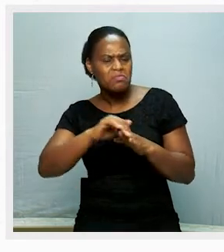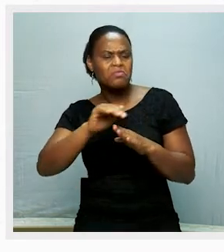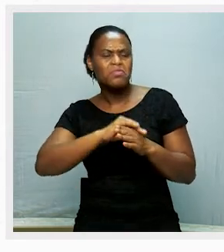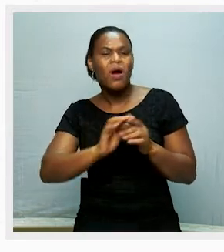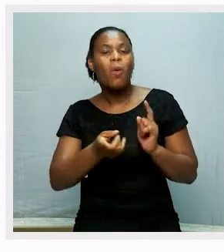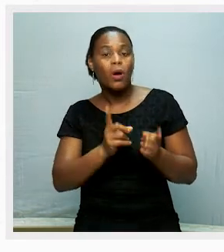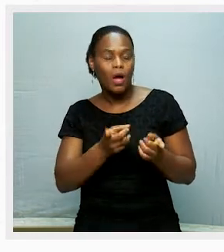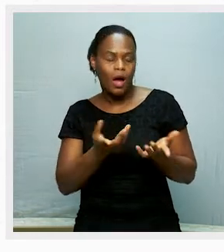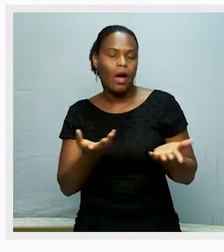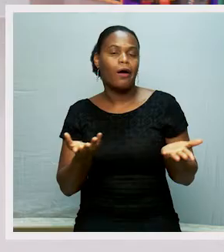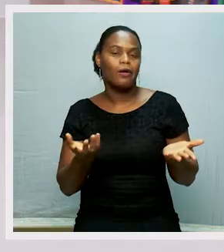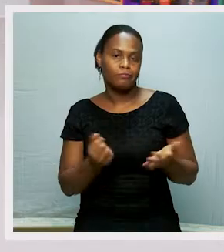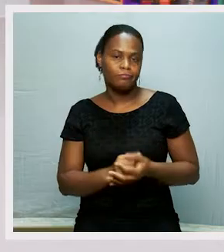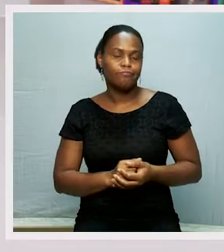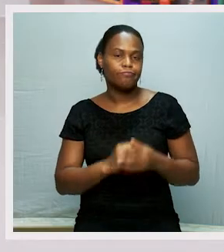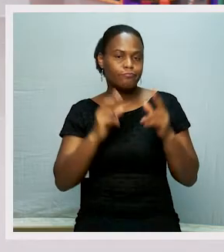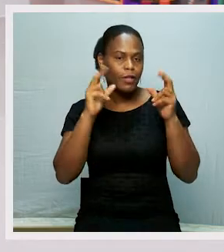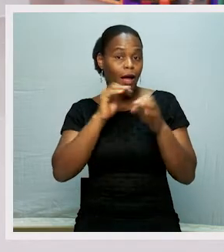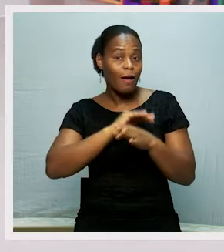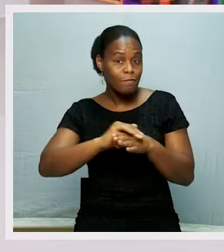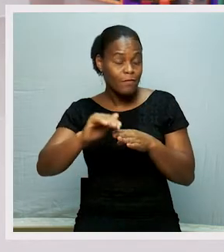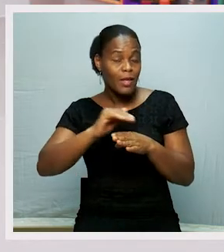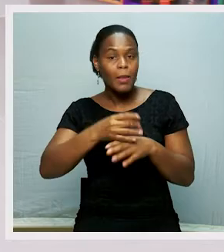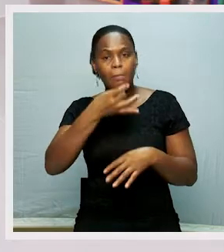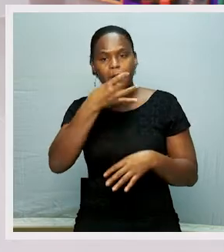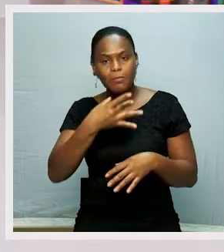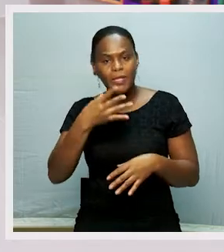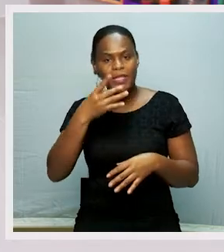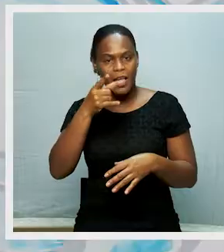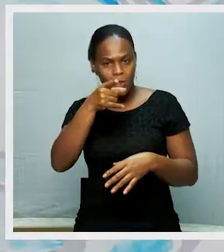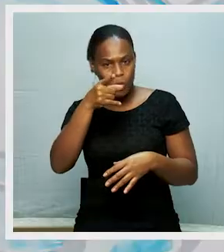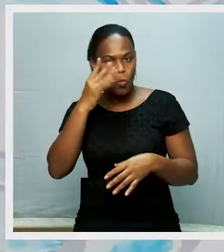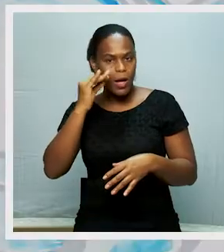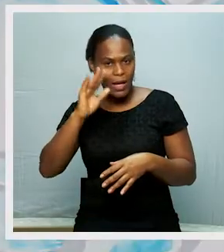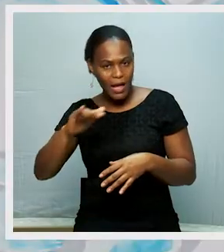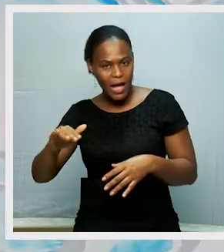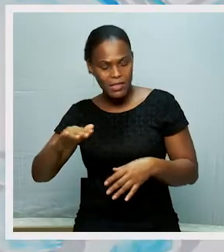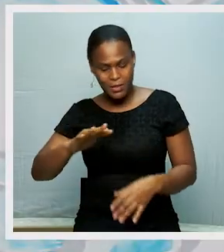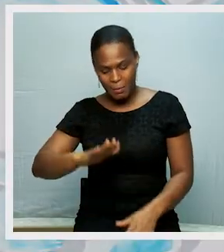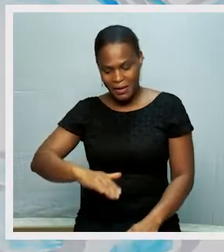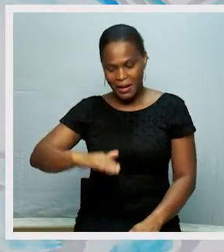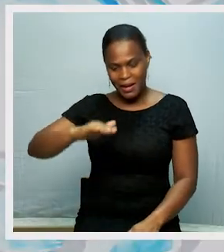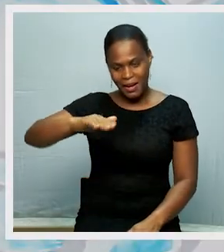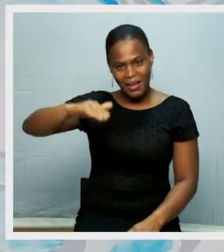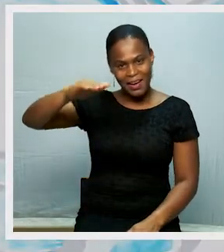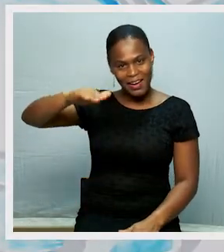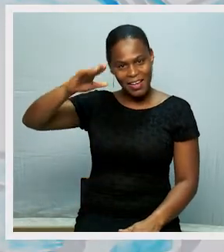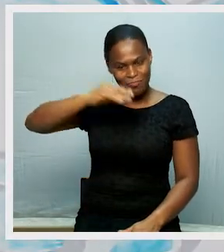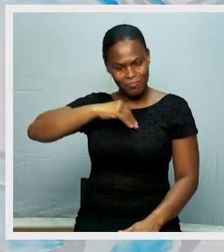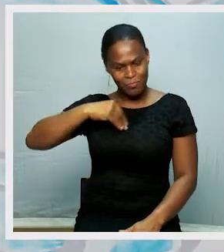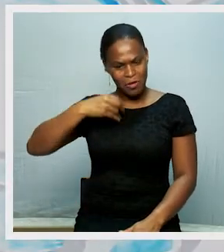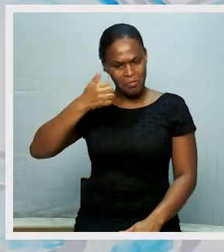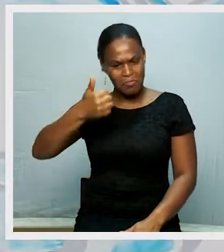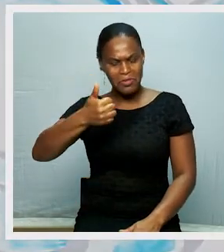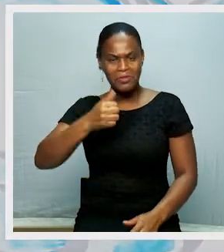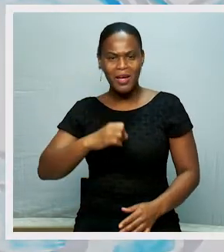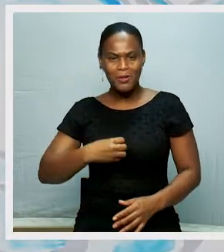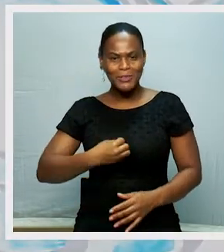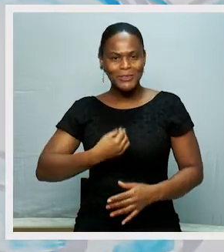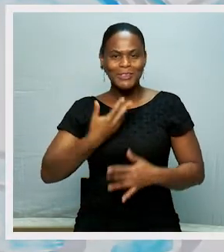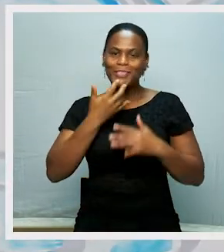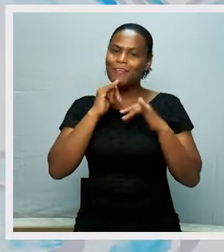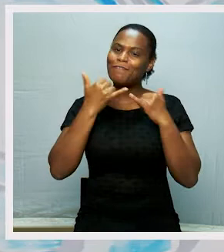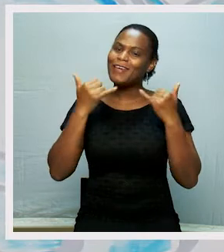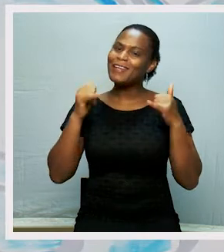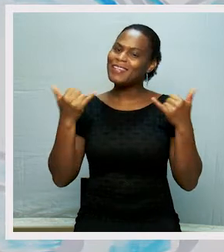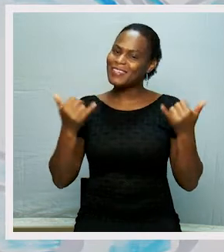ambiente que permite à criança crescer de forma saudável, onde a criança se sinta feliz.